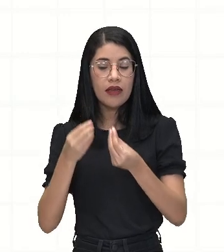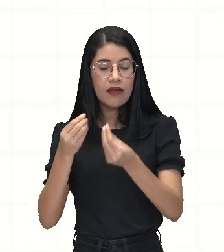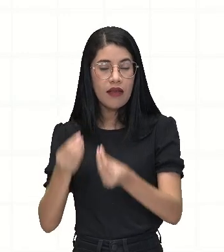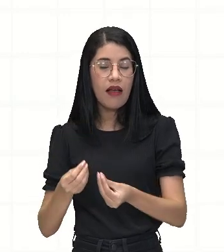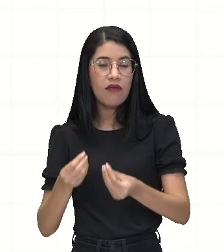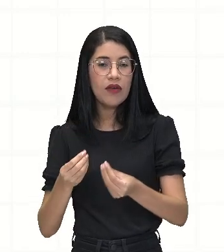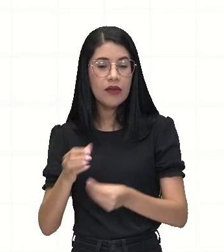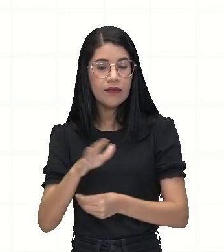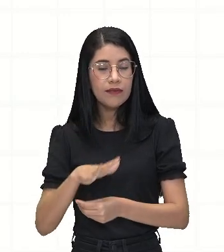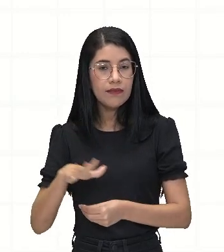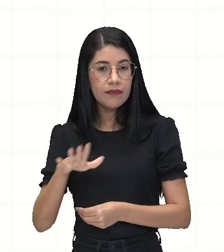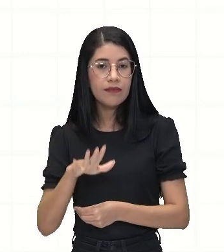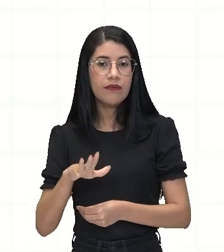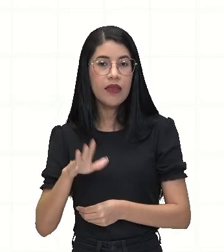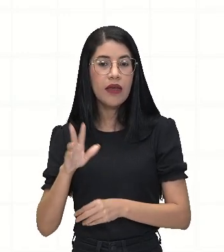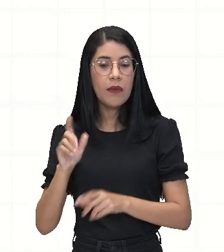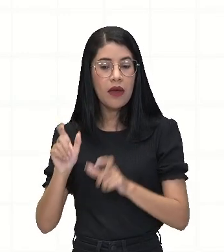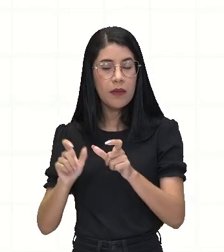terras.